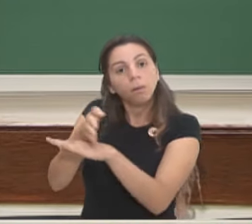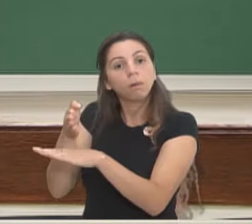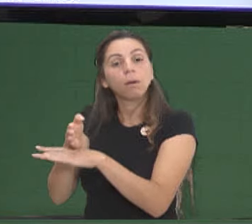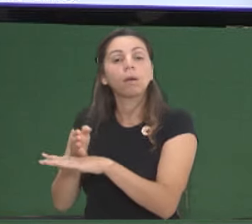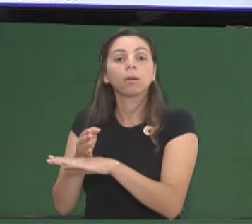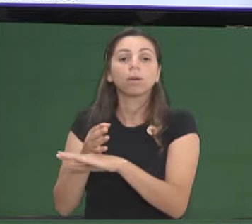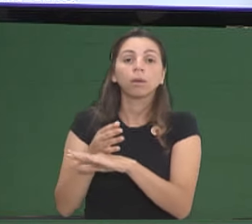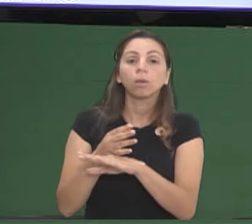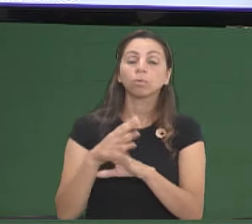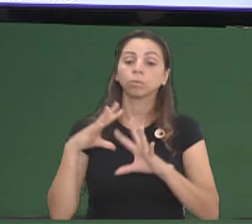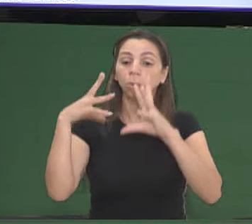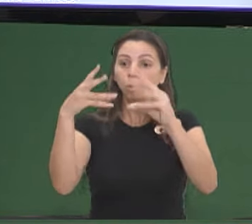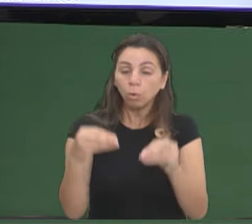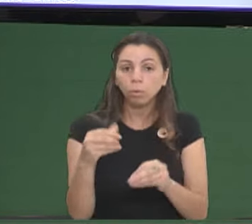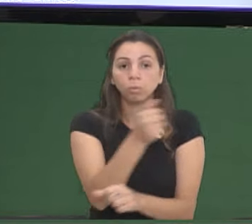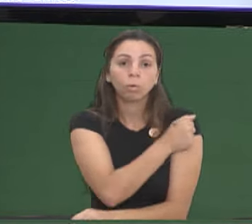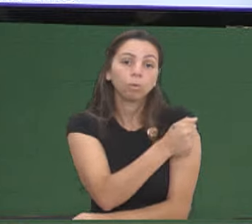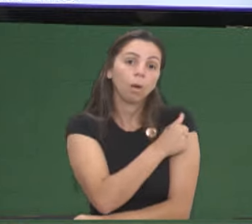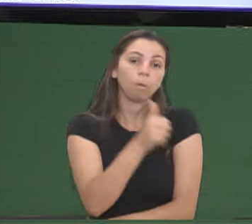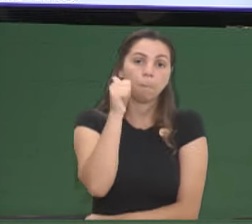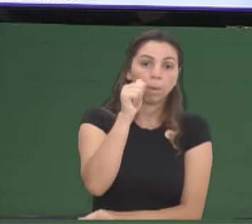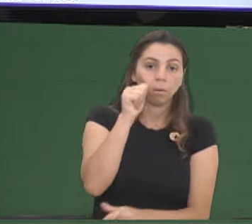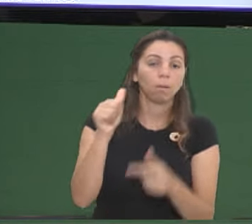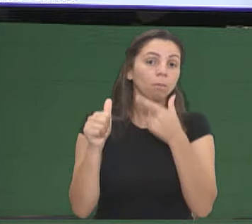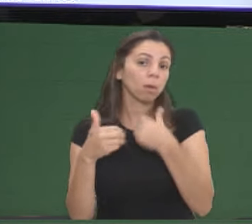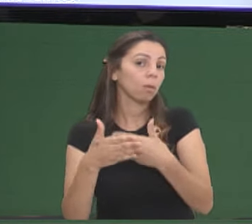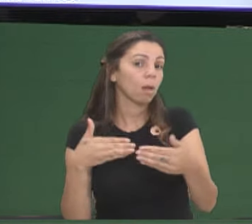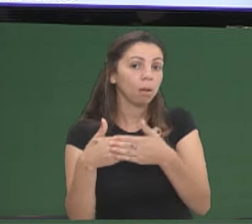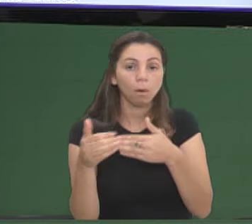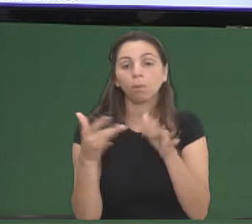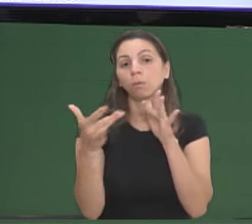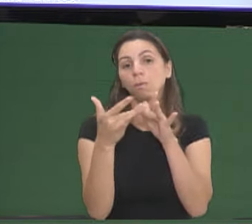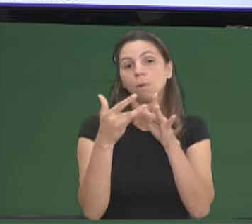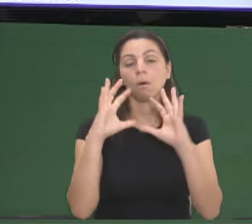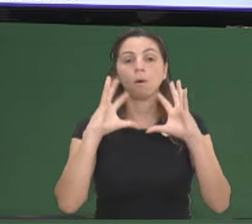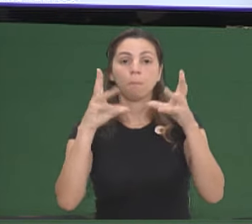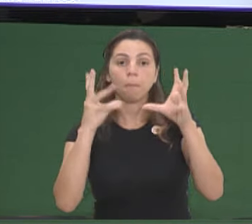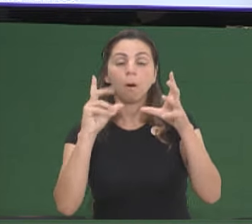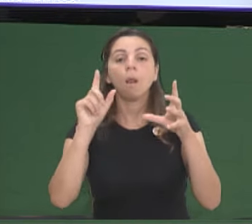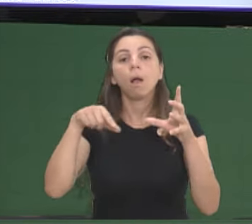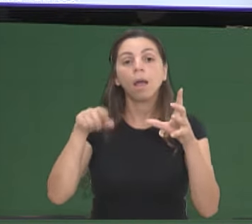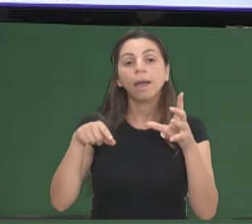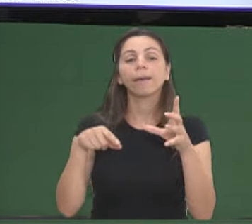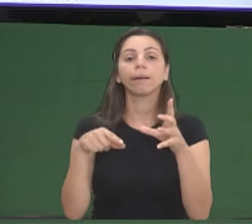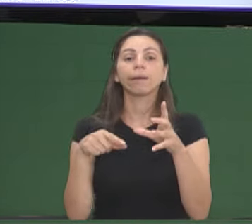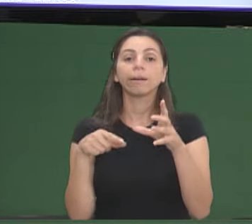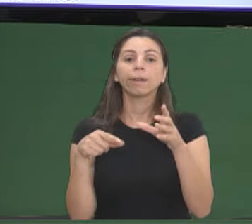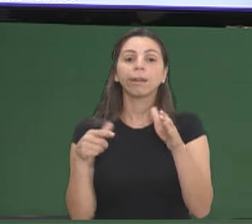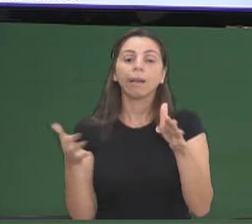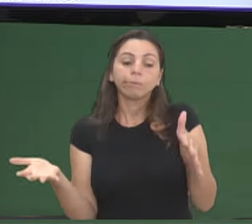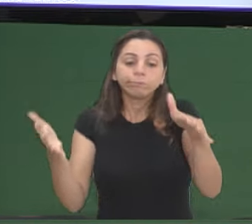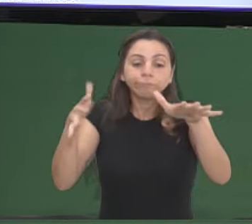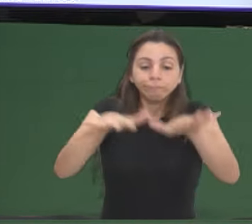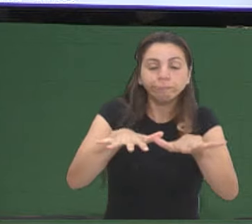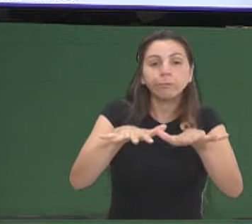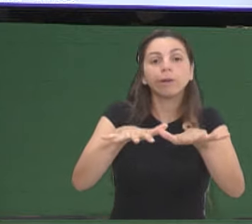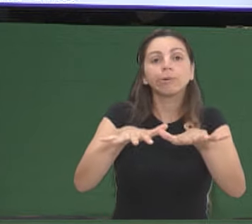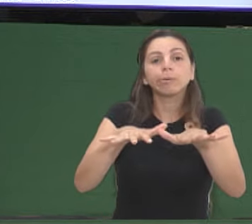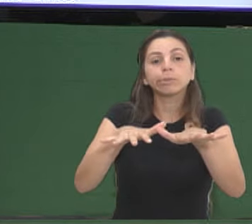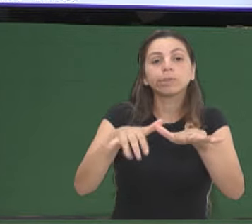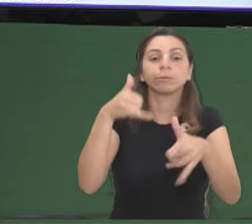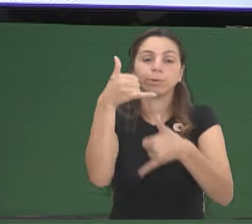uma forma da gente fazer com que todos realmente tenham acesso. Então, é um jogo inclusivo, né, não excludente.